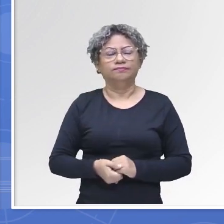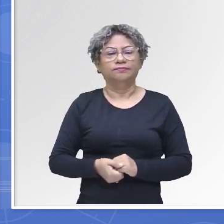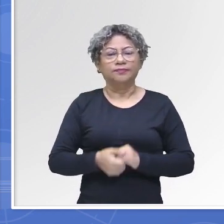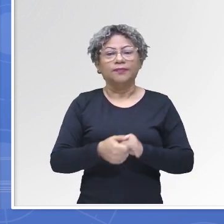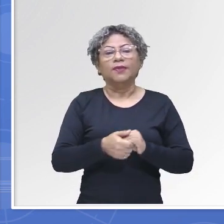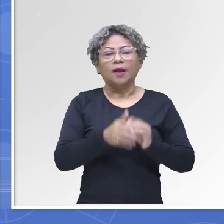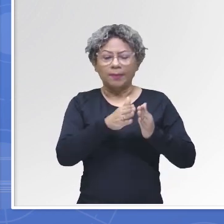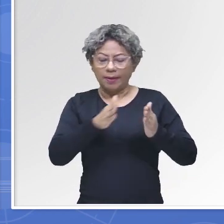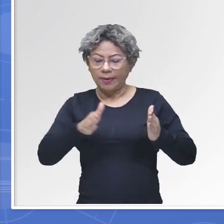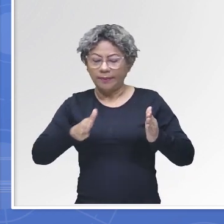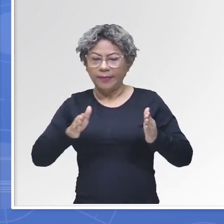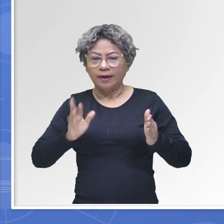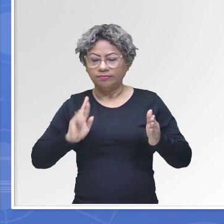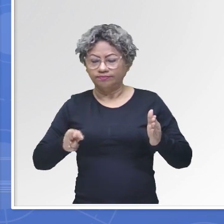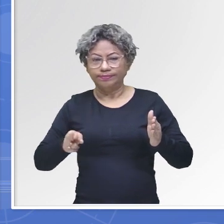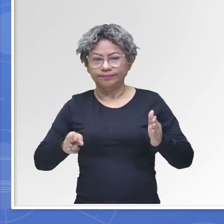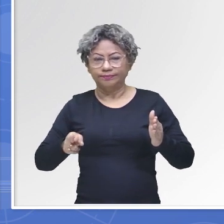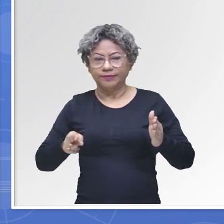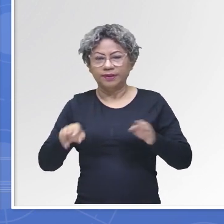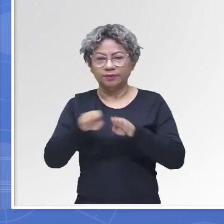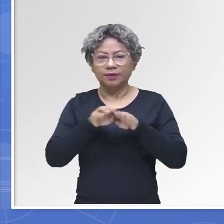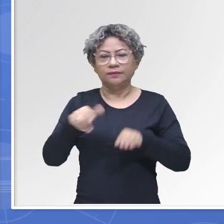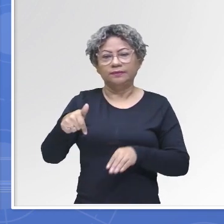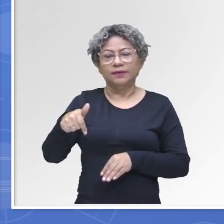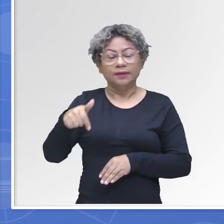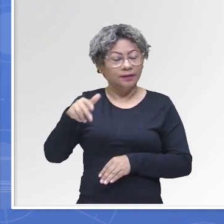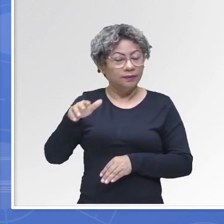y igual a 10.